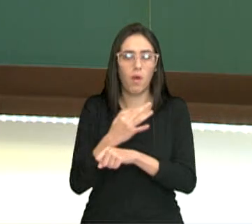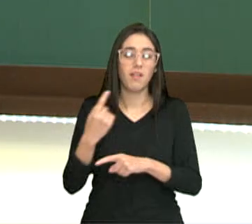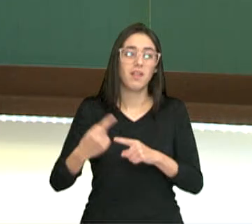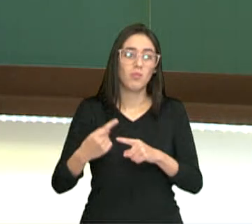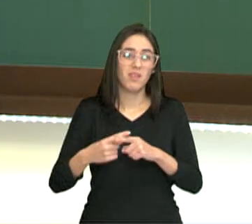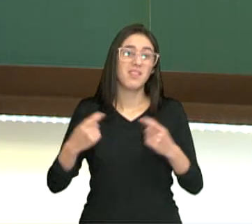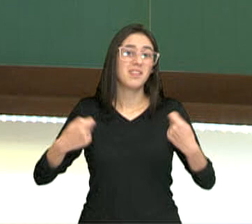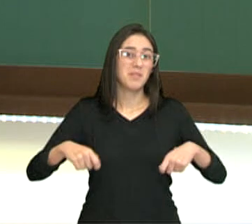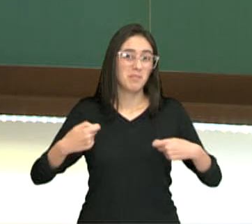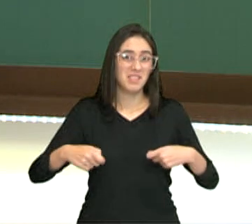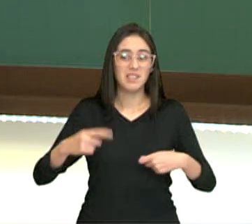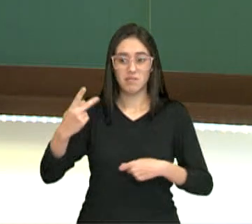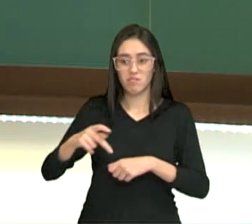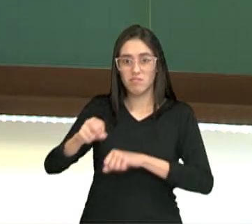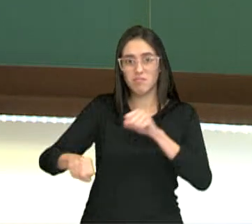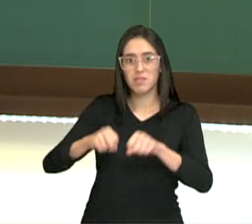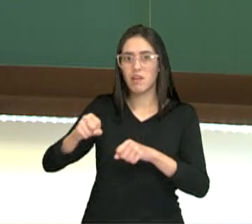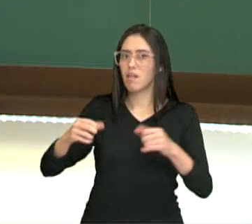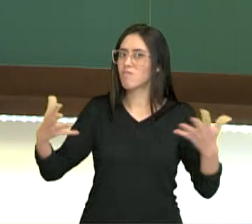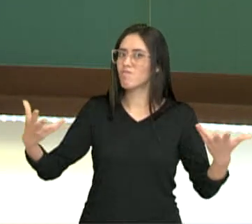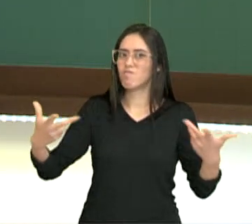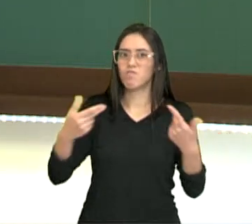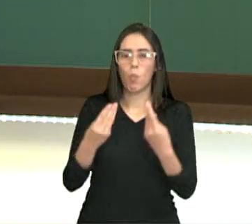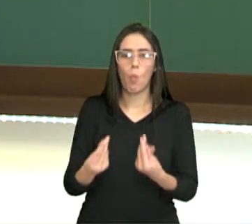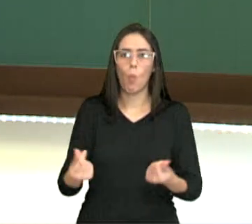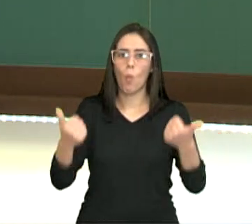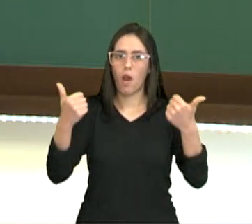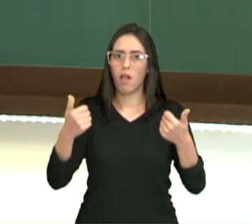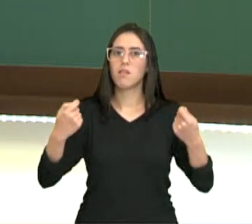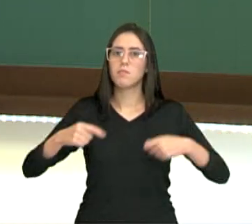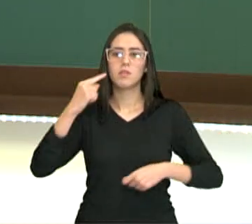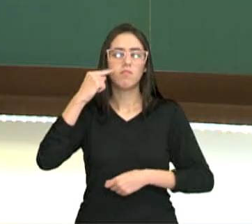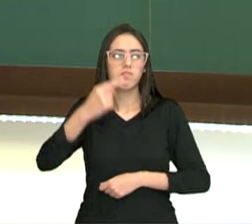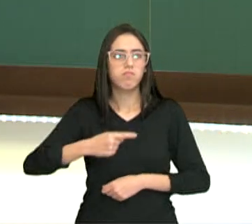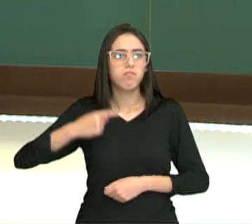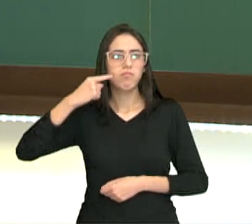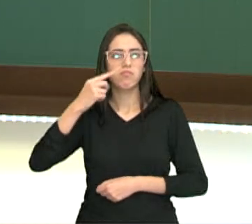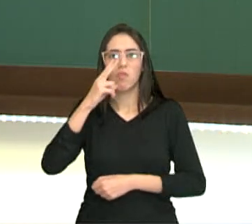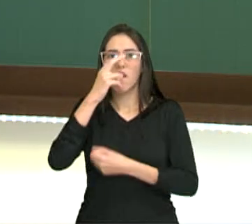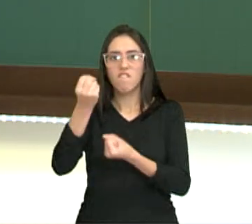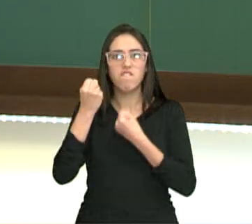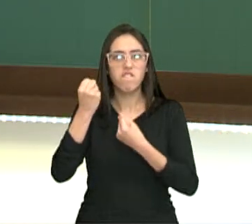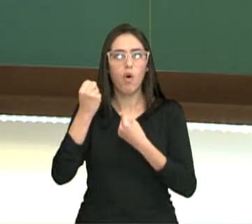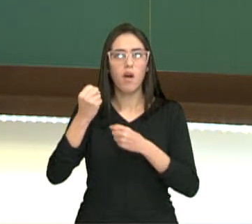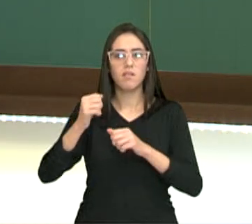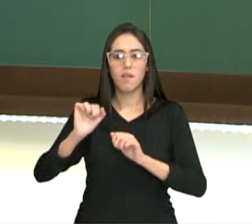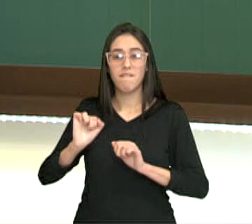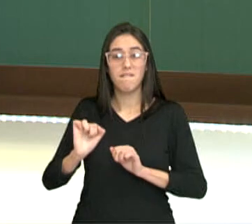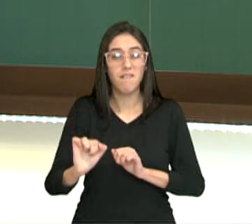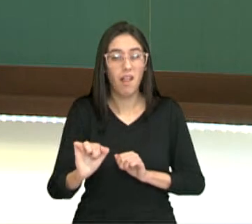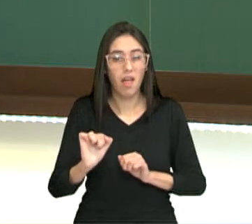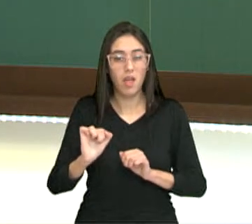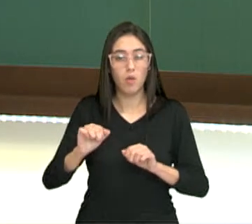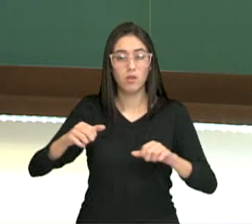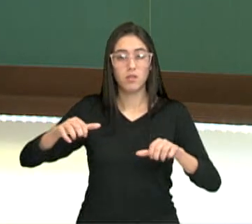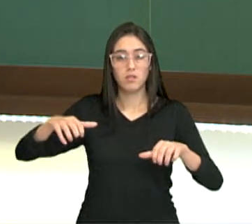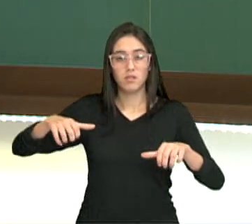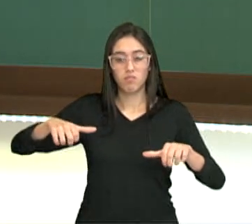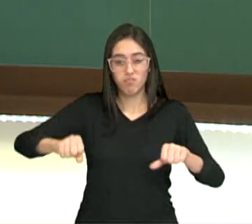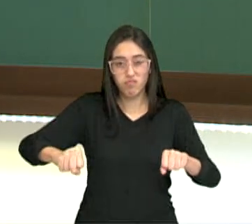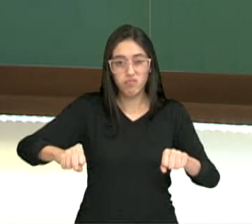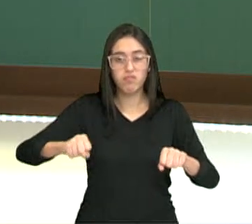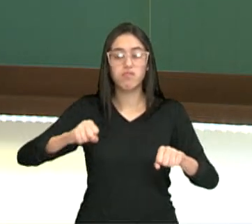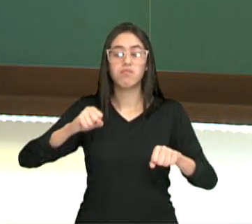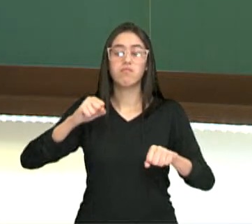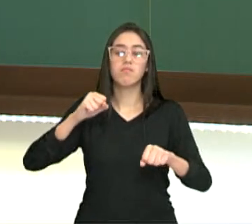preciso de uma estrutura da bicicleta diferente, uma estrutura de pneus, uma estrutura de freios, que suporte a prática